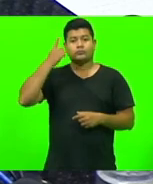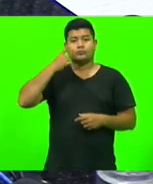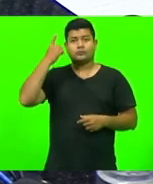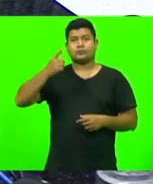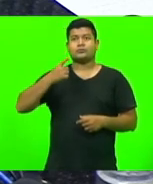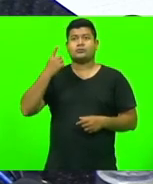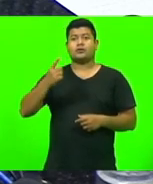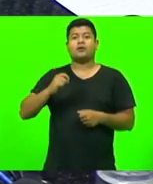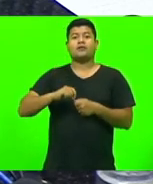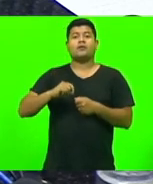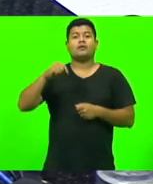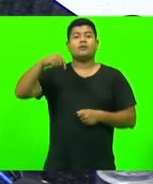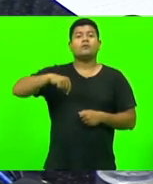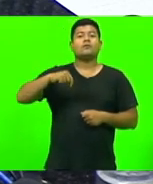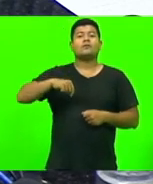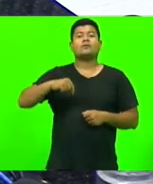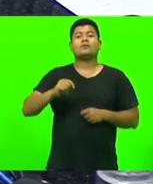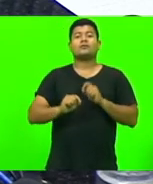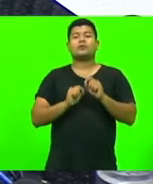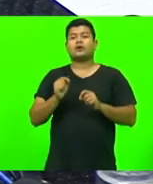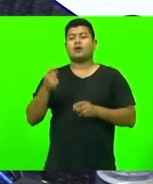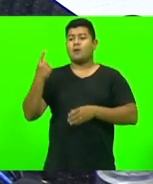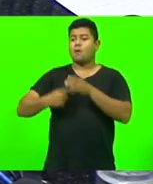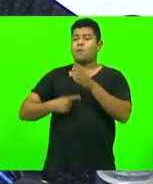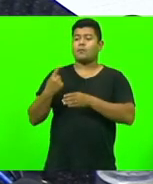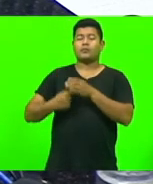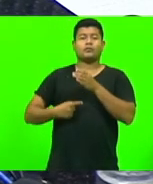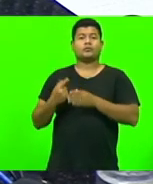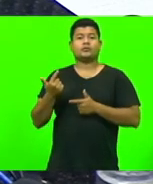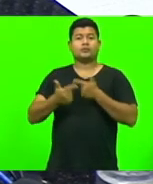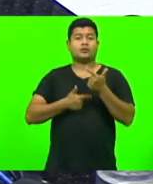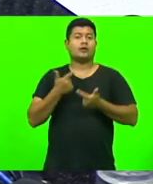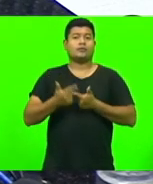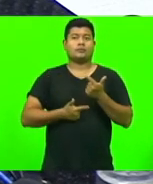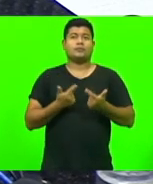deputado faz aqui, que são as comissões, que é o trabalho.